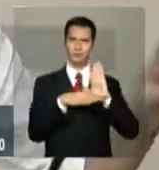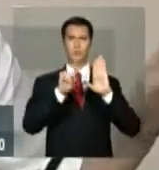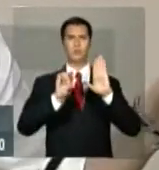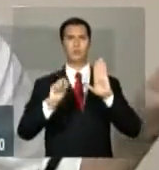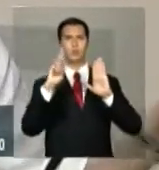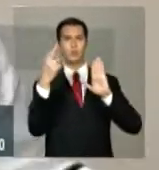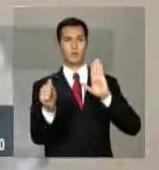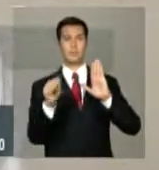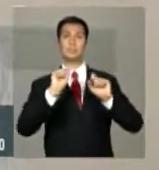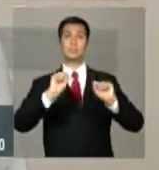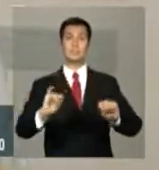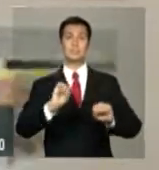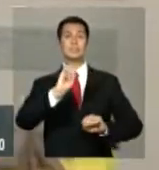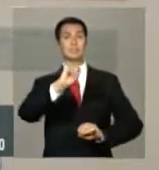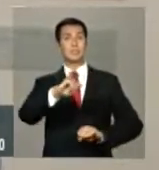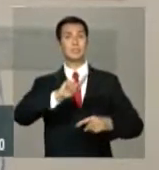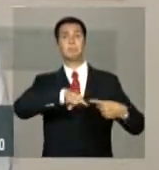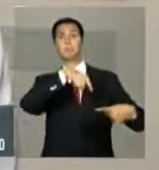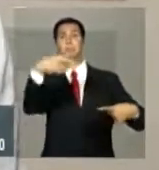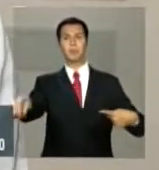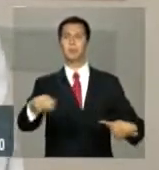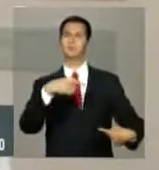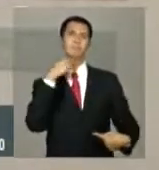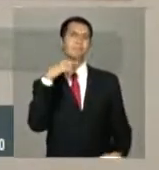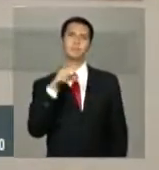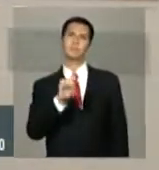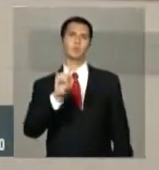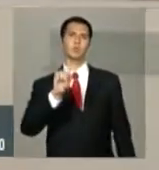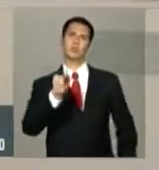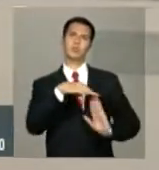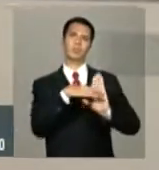tem Doha, né, Vermore? Como não teve até hoje.